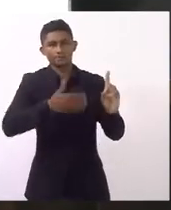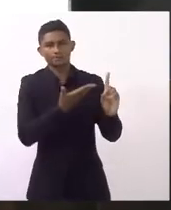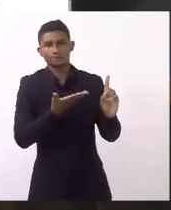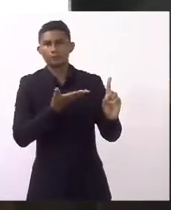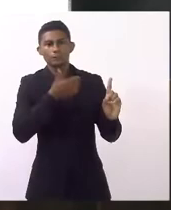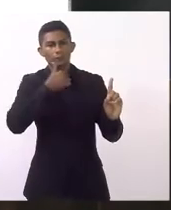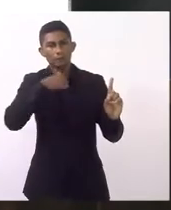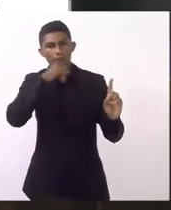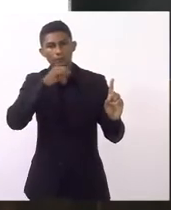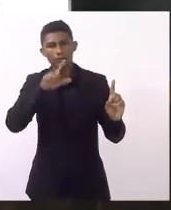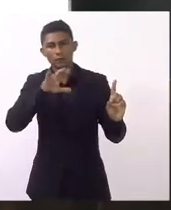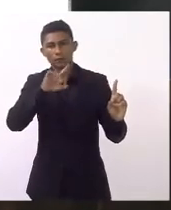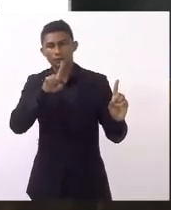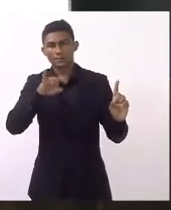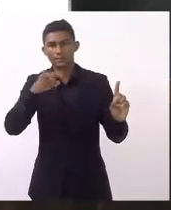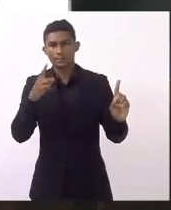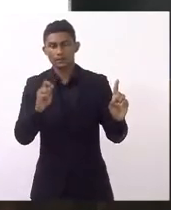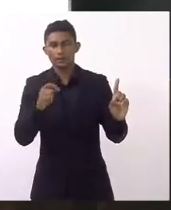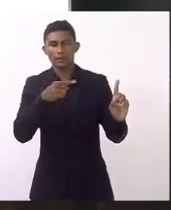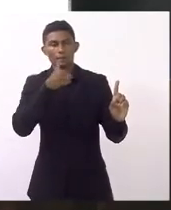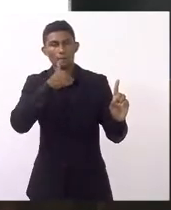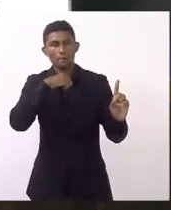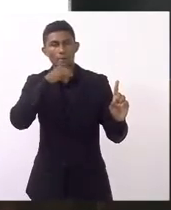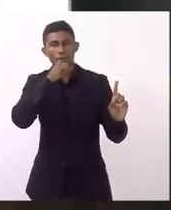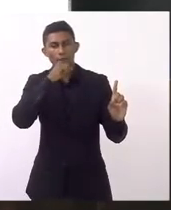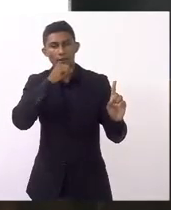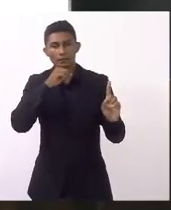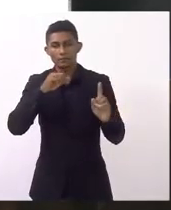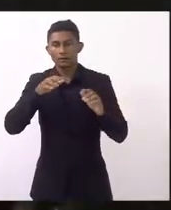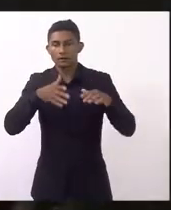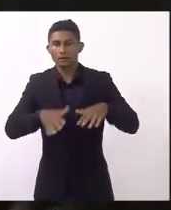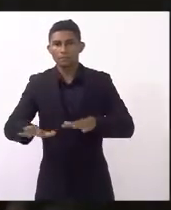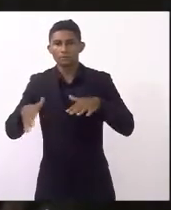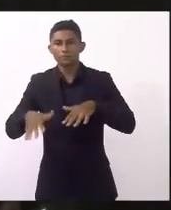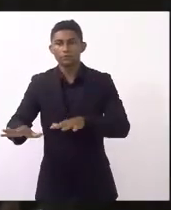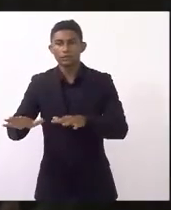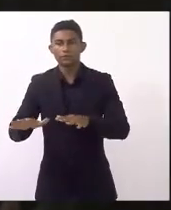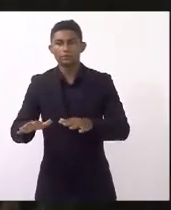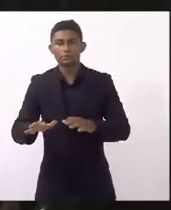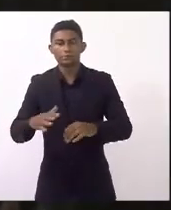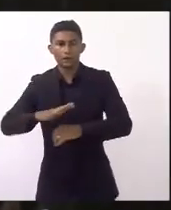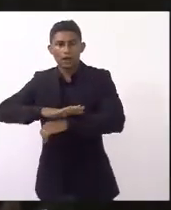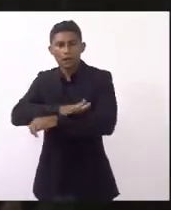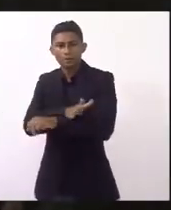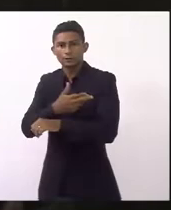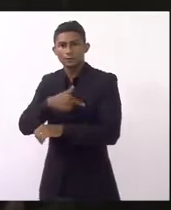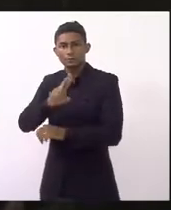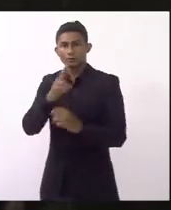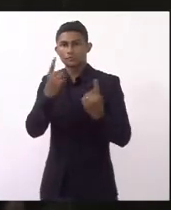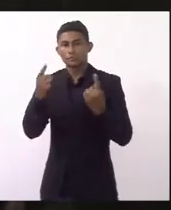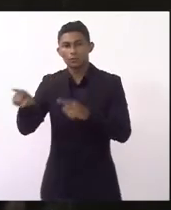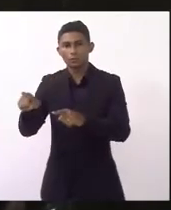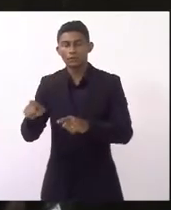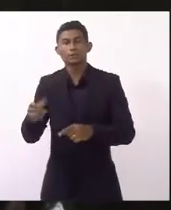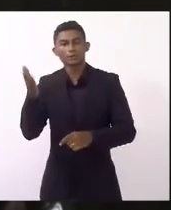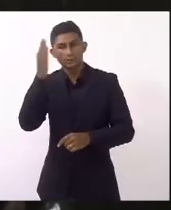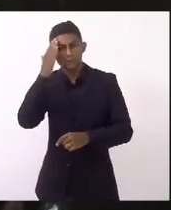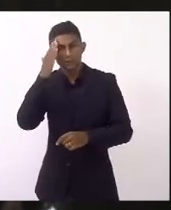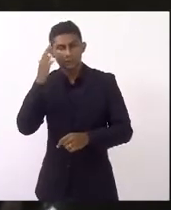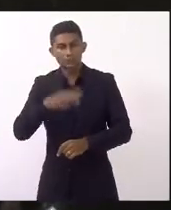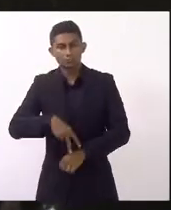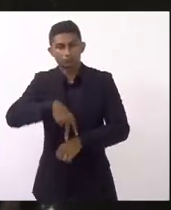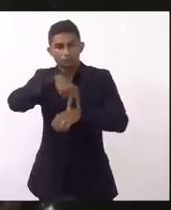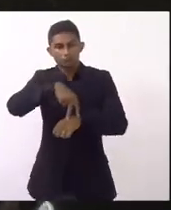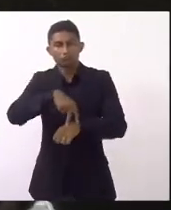Luzinha com homenagem mãe Beata de manjar contra o racismo religioso reconhecendo o seu papel de luta